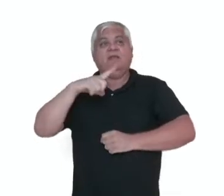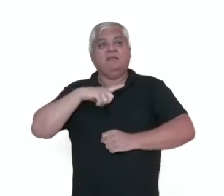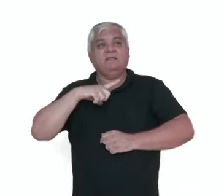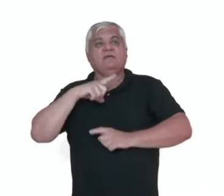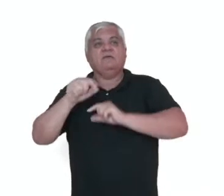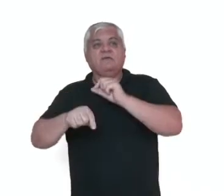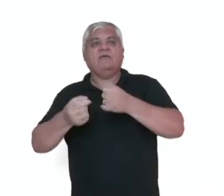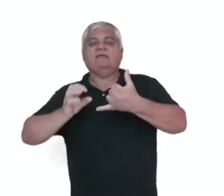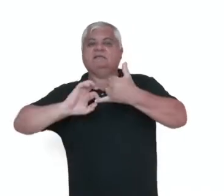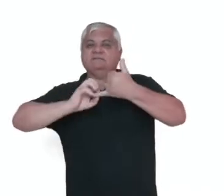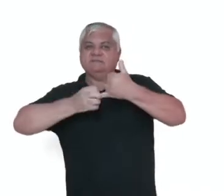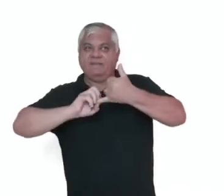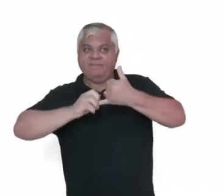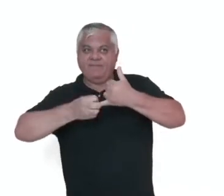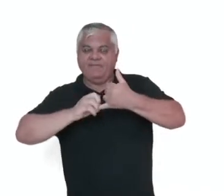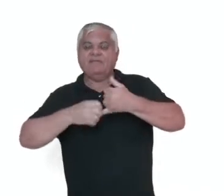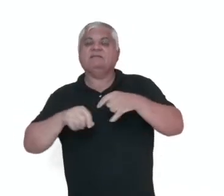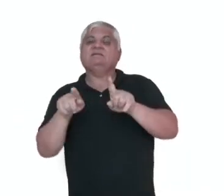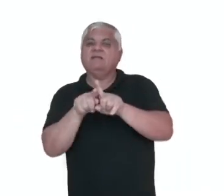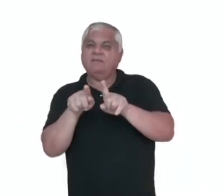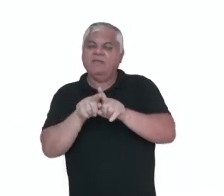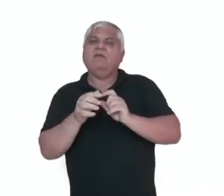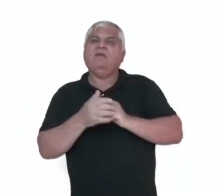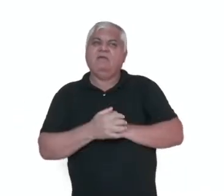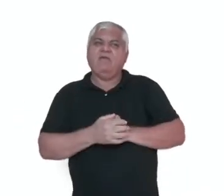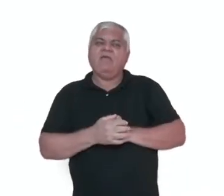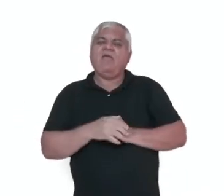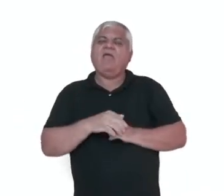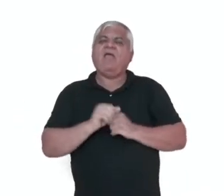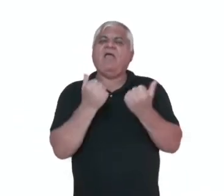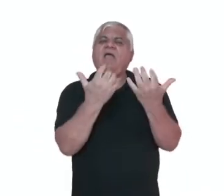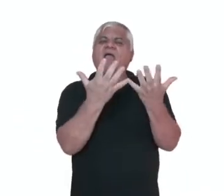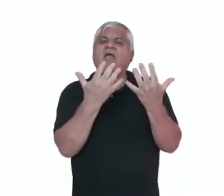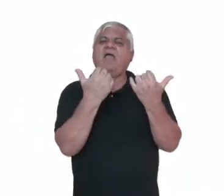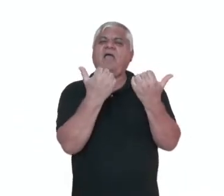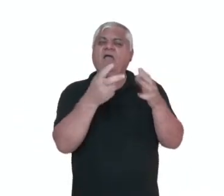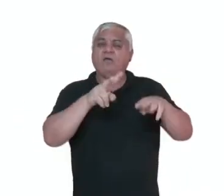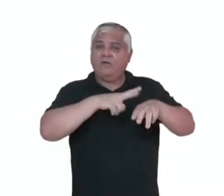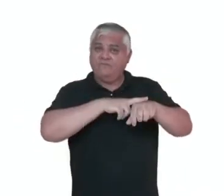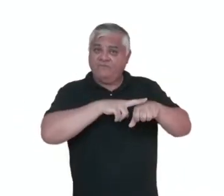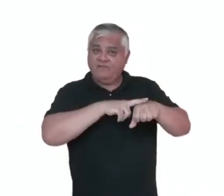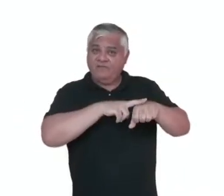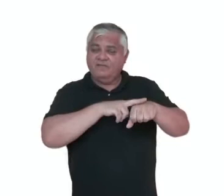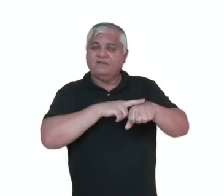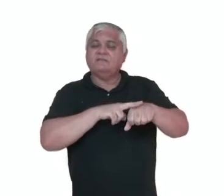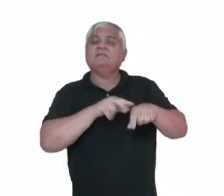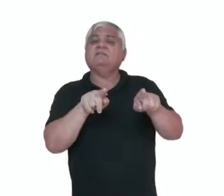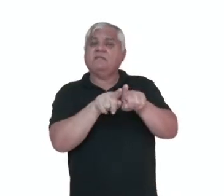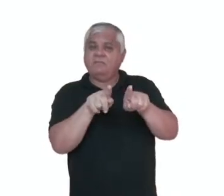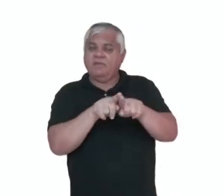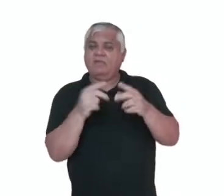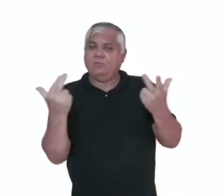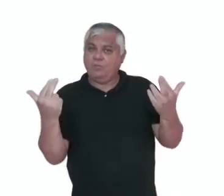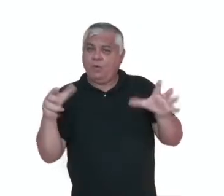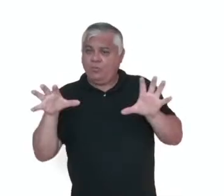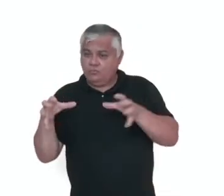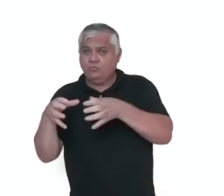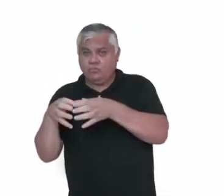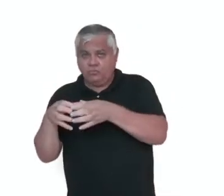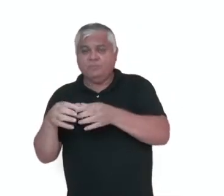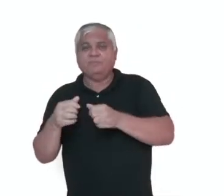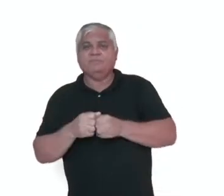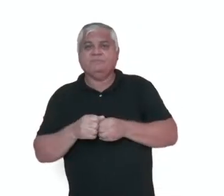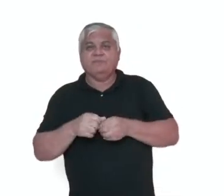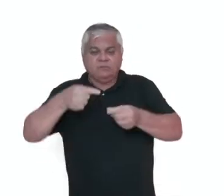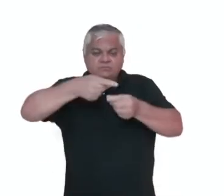nós tínhamos ali as algas verdes que também fazem parte aqui nessa árvore por possuir a parede celular, tá? Embrião retido